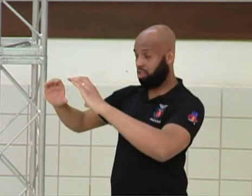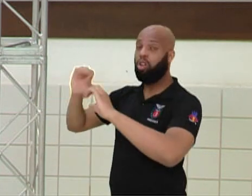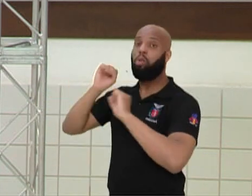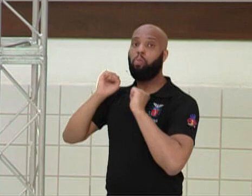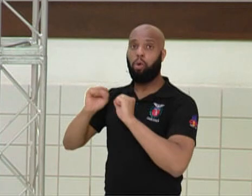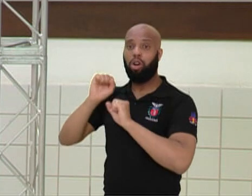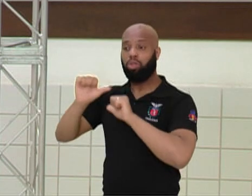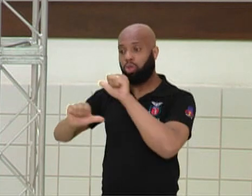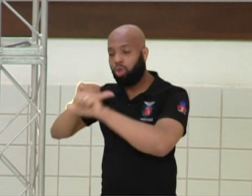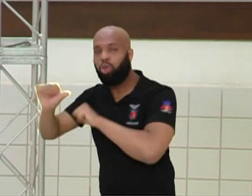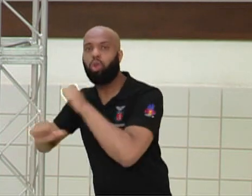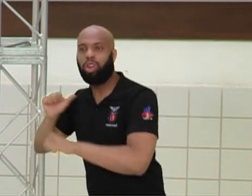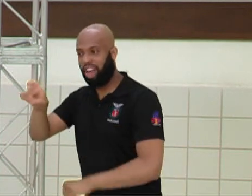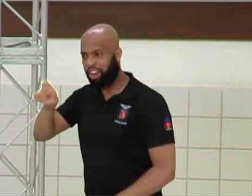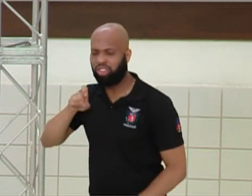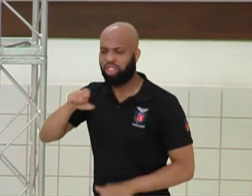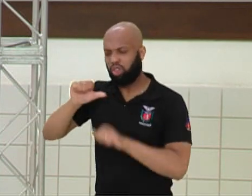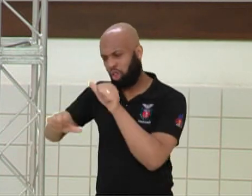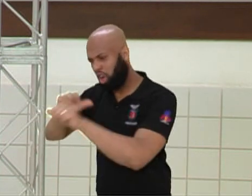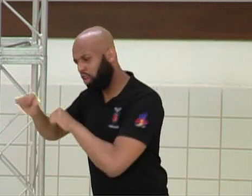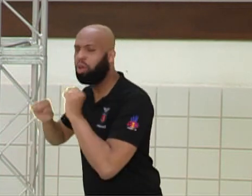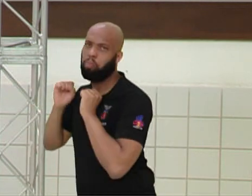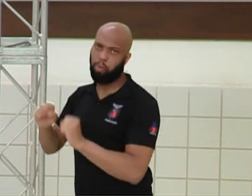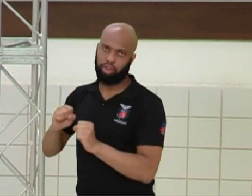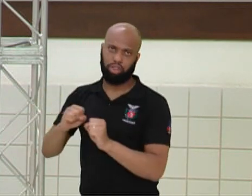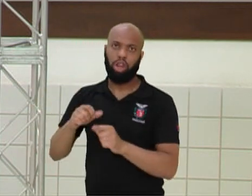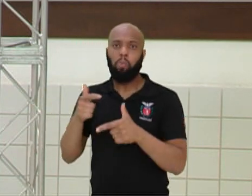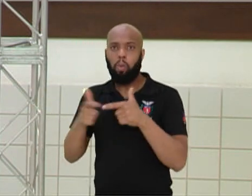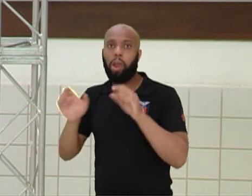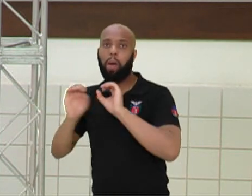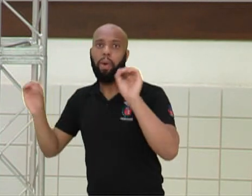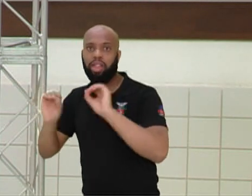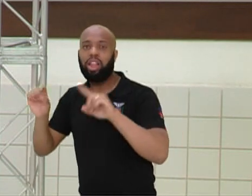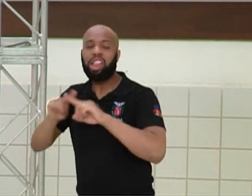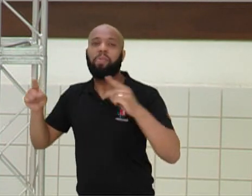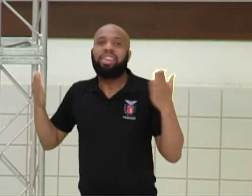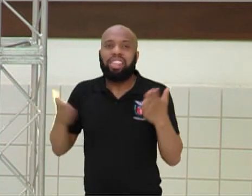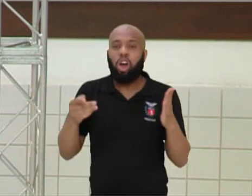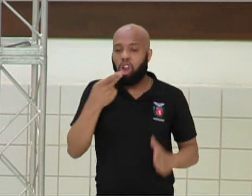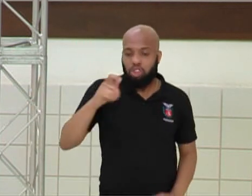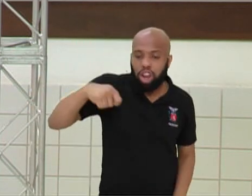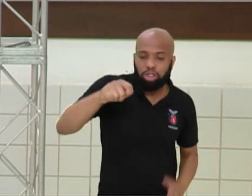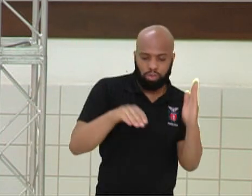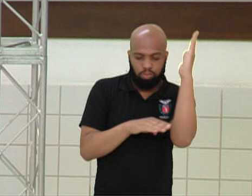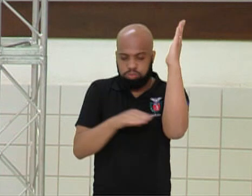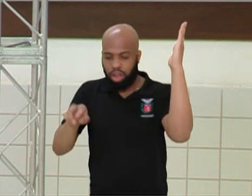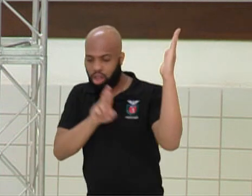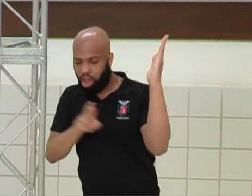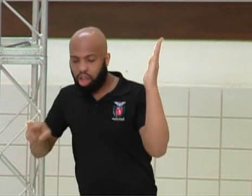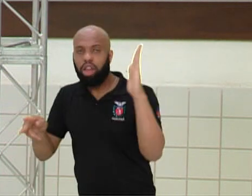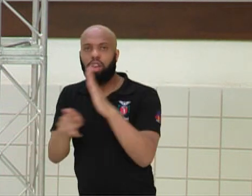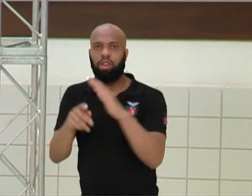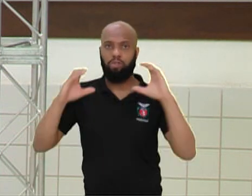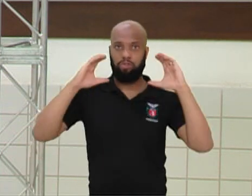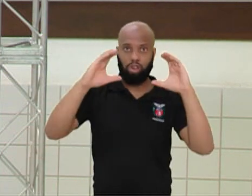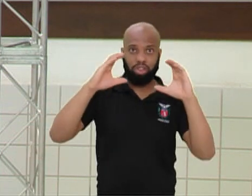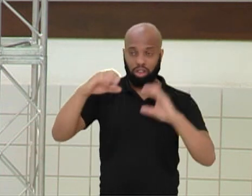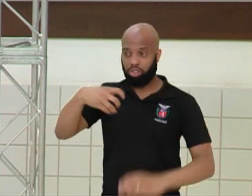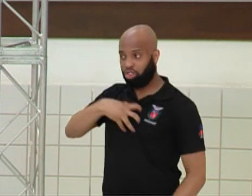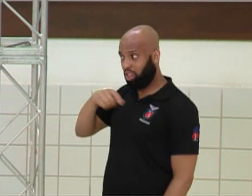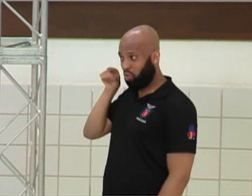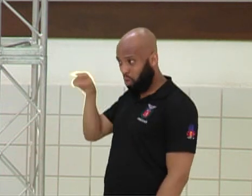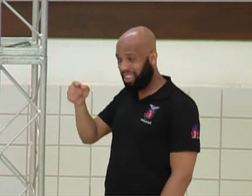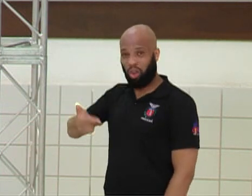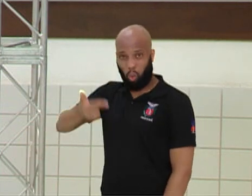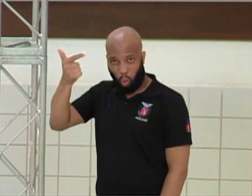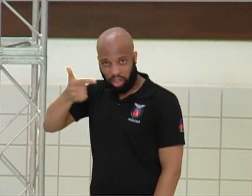trocar o x pelo valor que você quiser, isso não tem problema nenhum. Mas quando a gente fala das raízes de uma equação, de uma função quadrática,